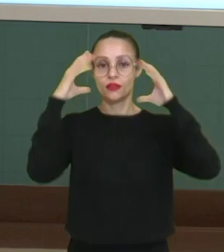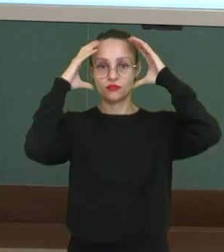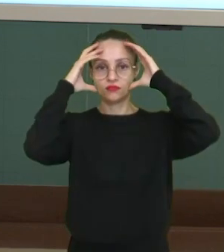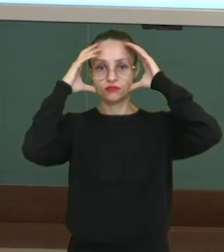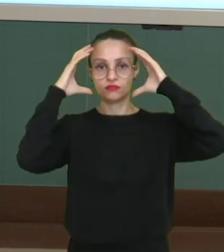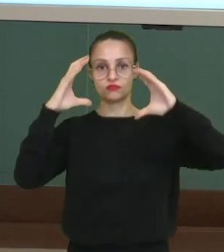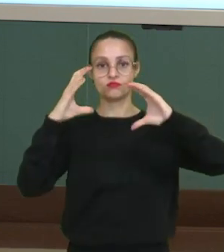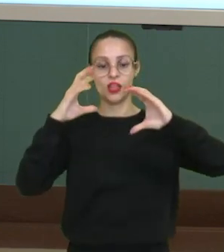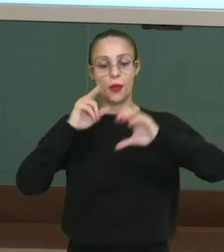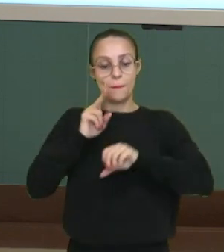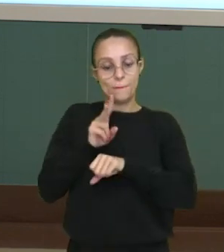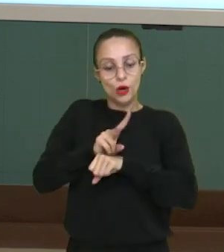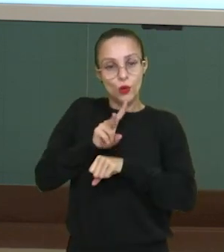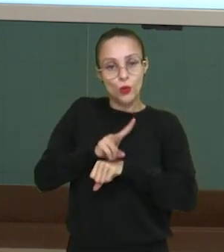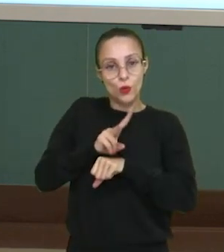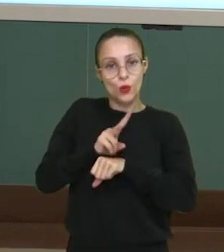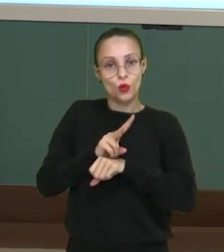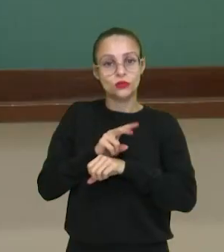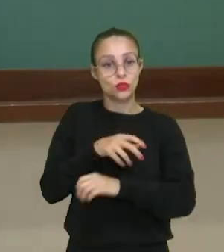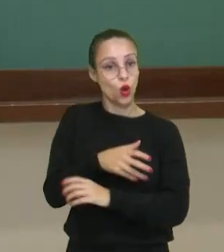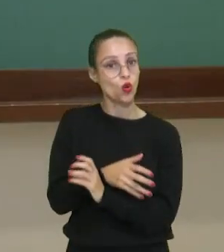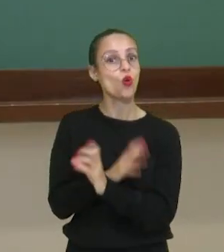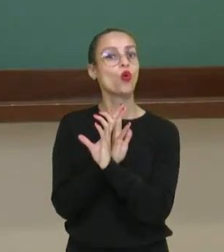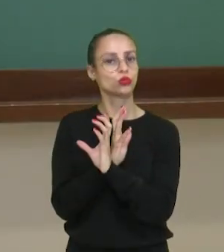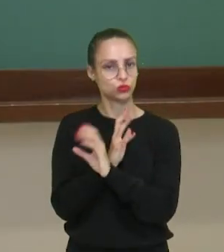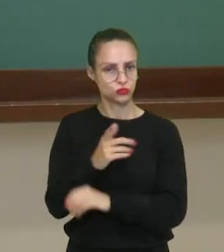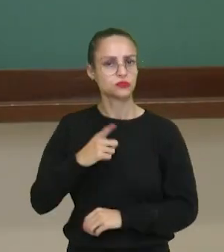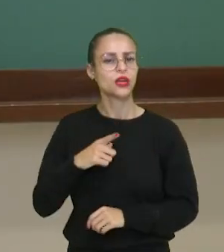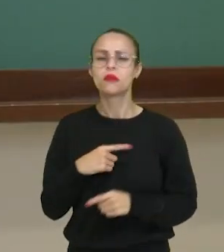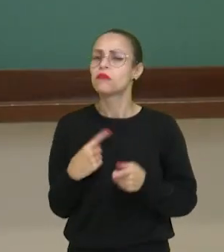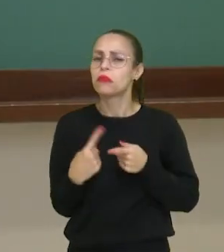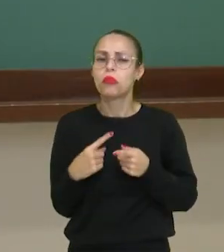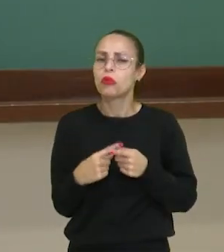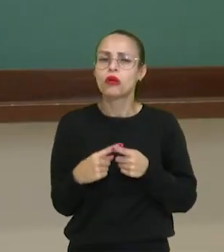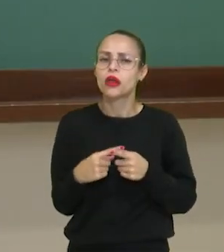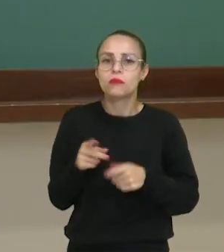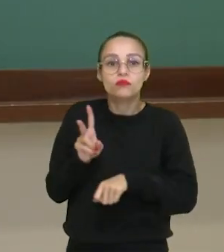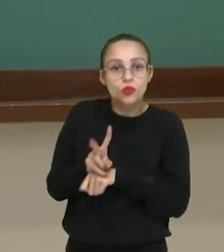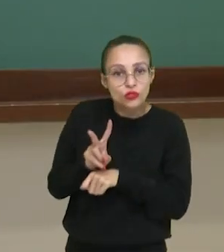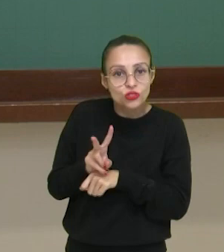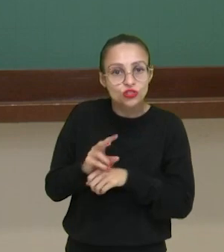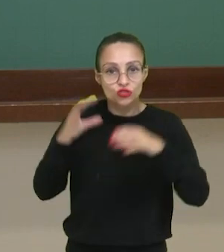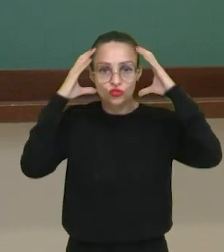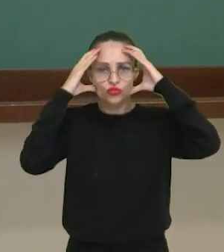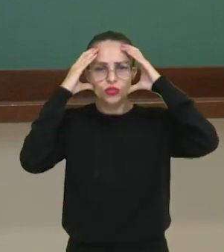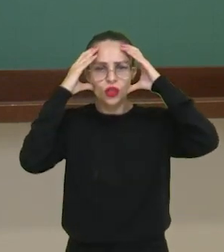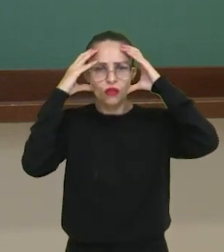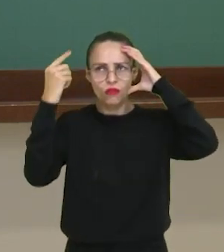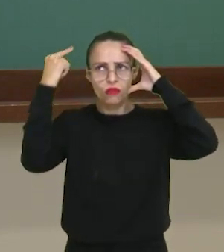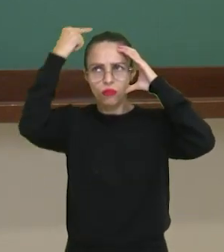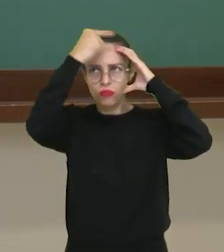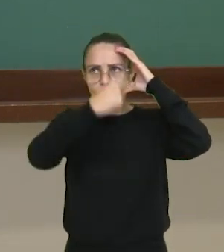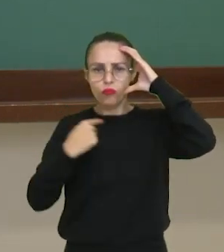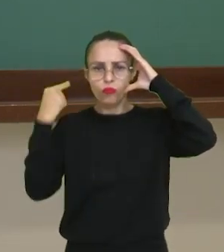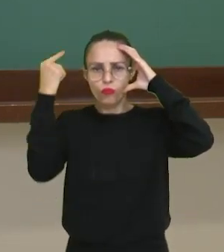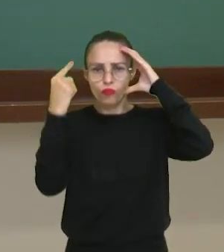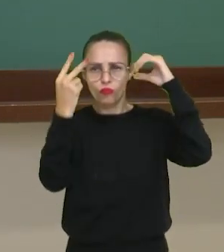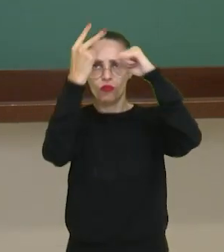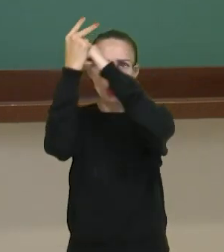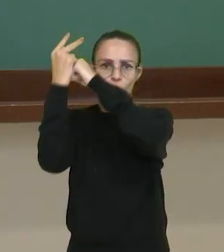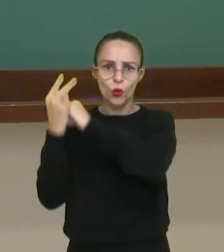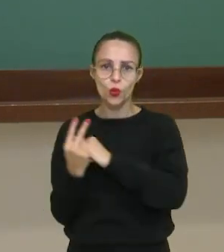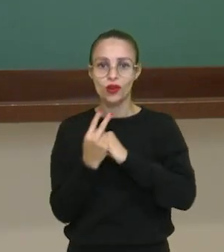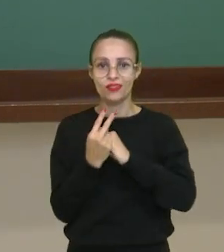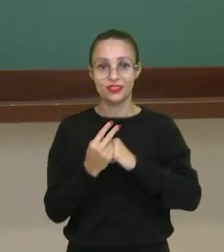caixa craniana, por ossos. Por que protegida por ossos? Porque esse órgão e todas as